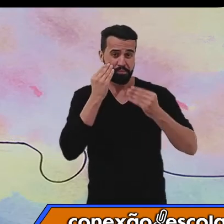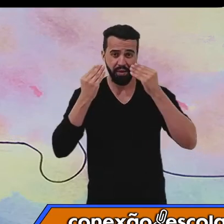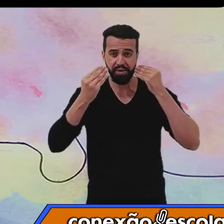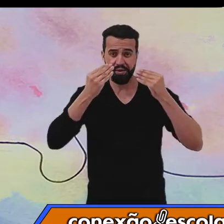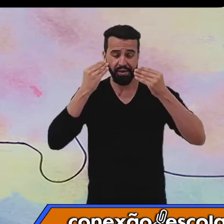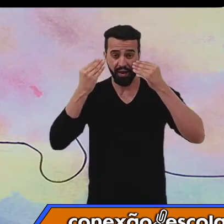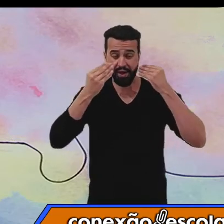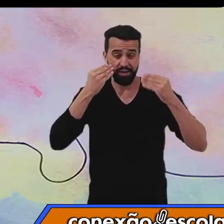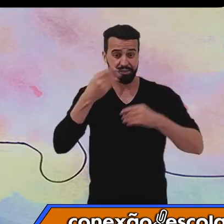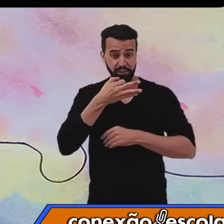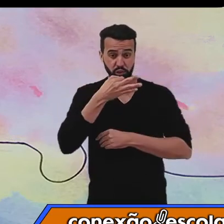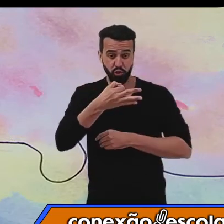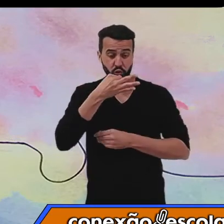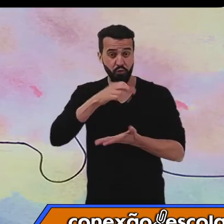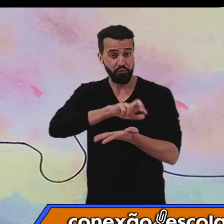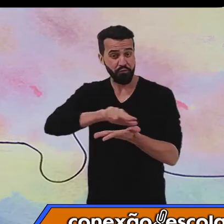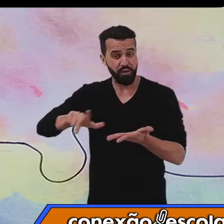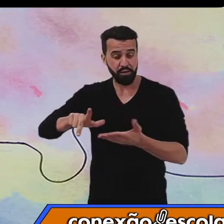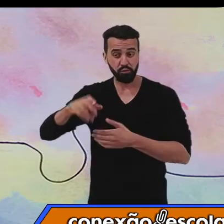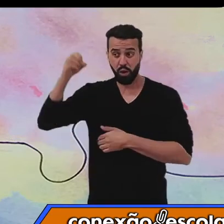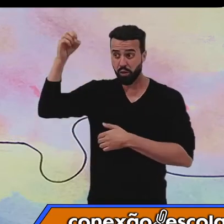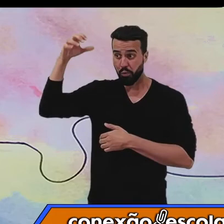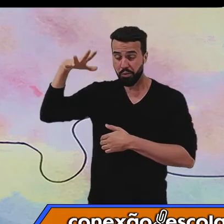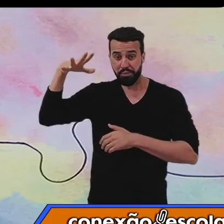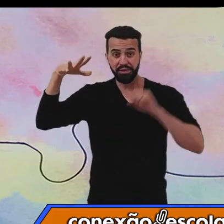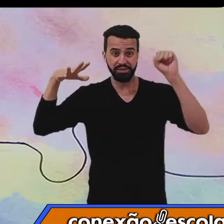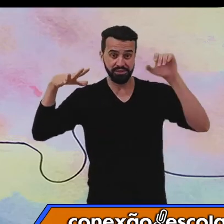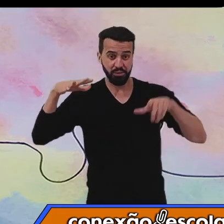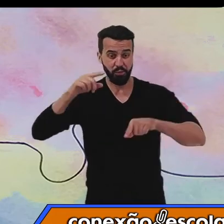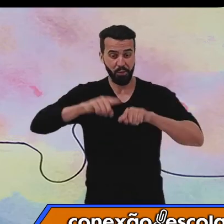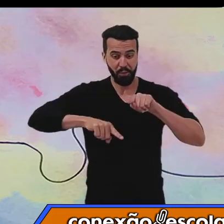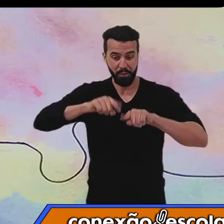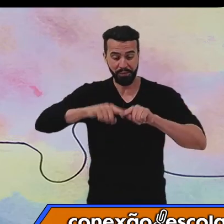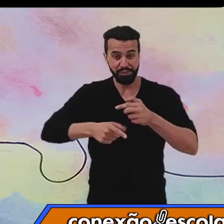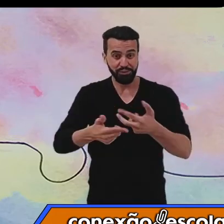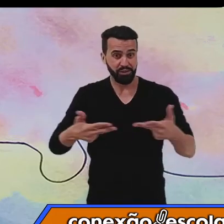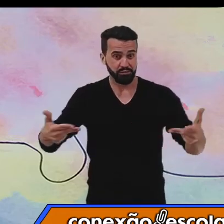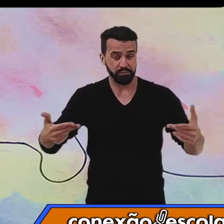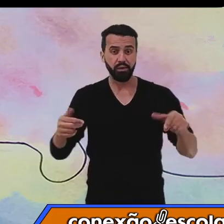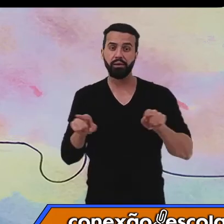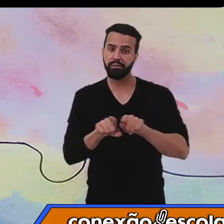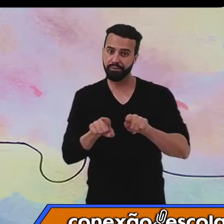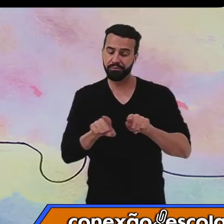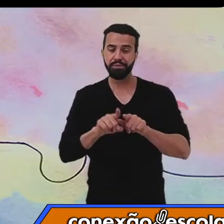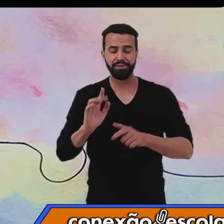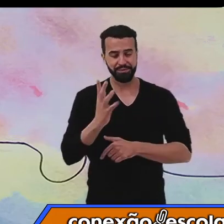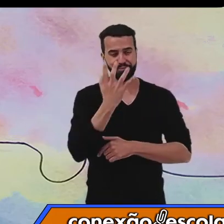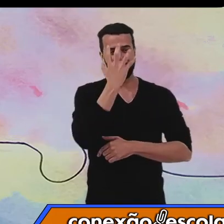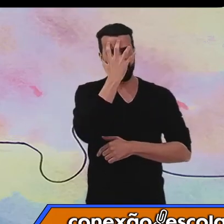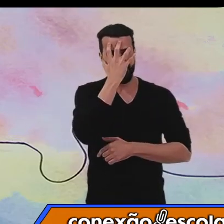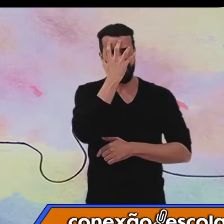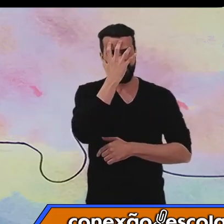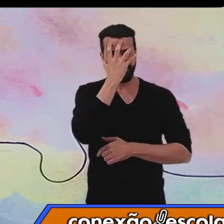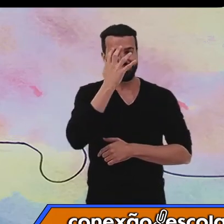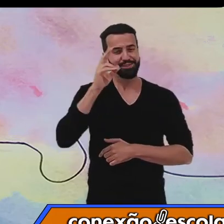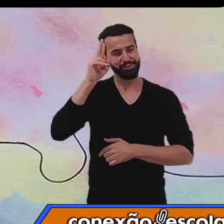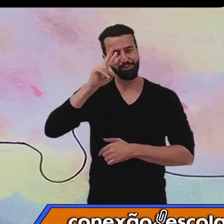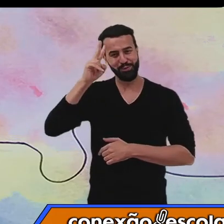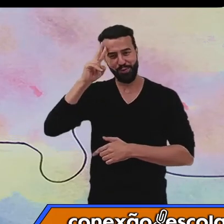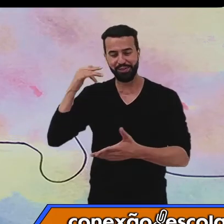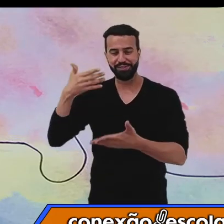maquiagem, sonoplastia, a iluminação, objeto cênico e a máscara e seu papel na história do